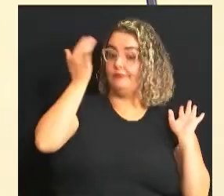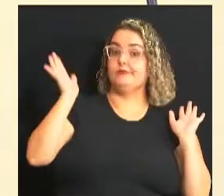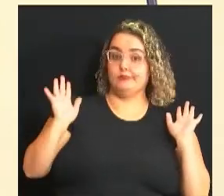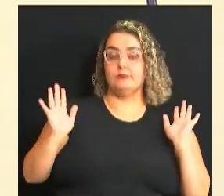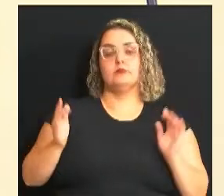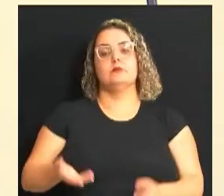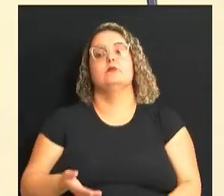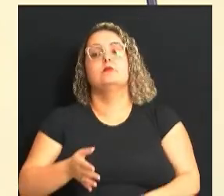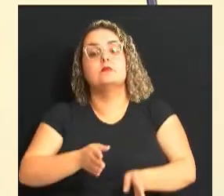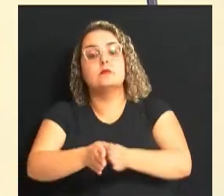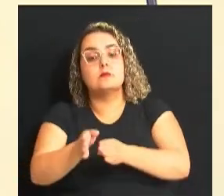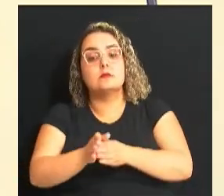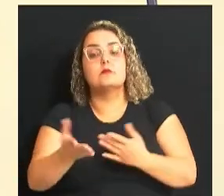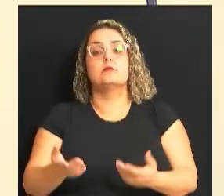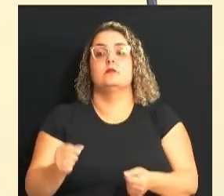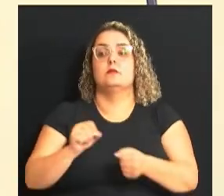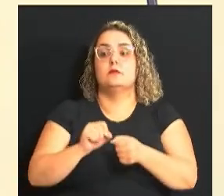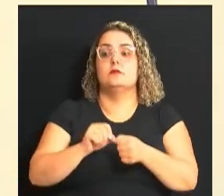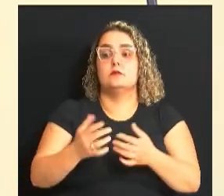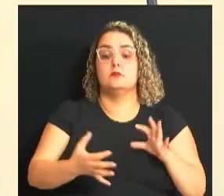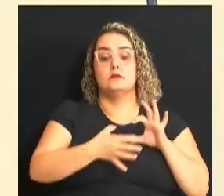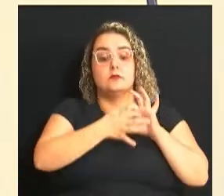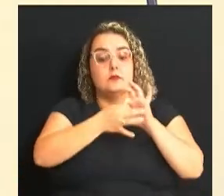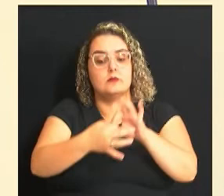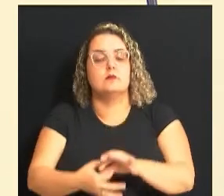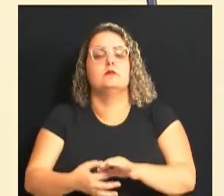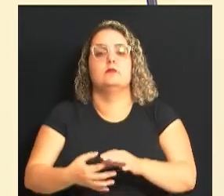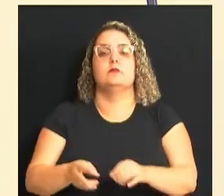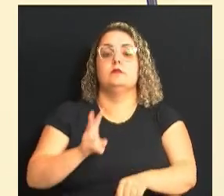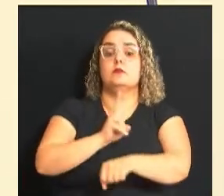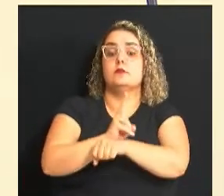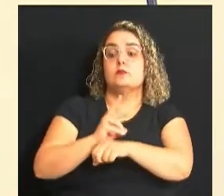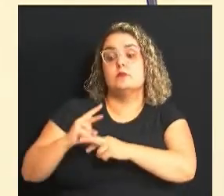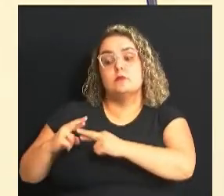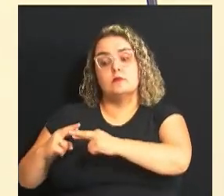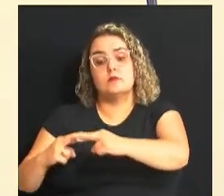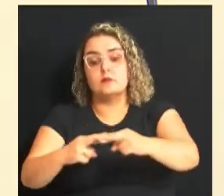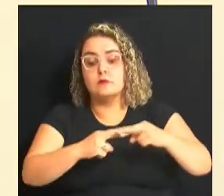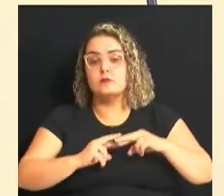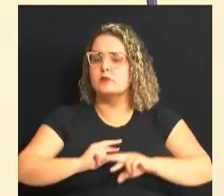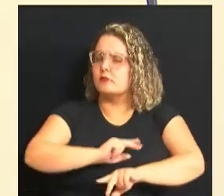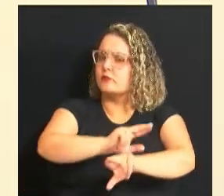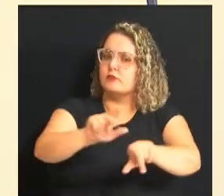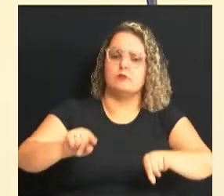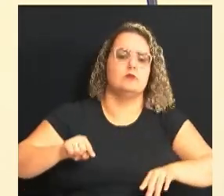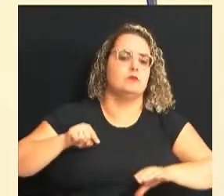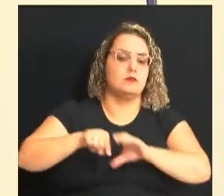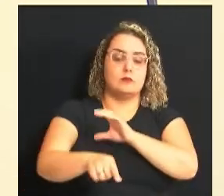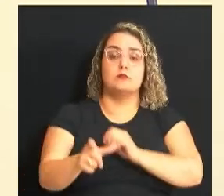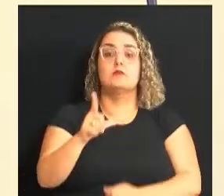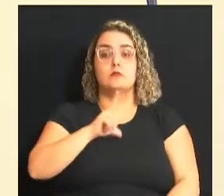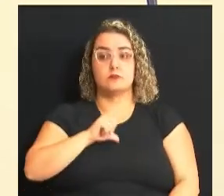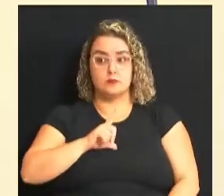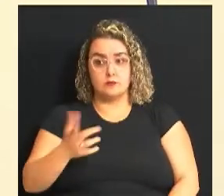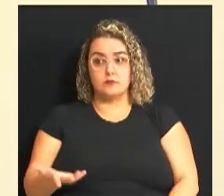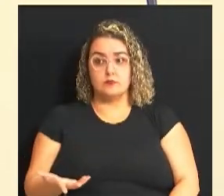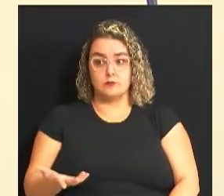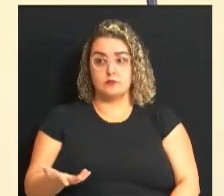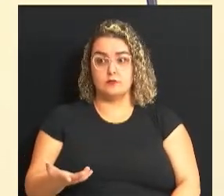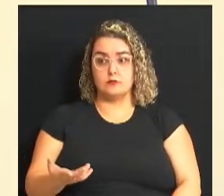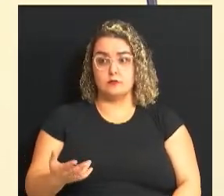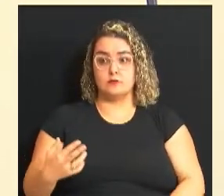Tutelar faz parte de um contexto da rede de proteção de vários outros avanços que nós teremos. Com